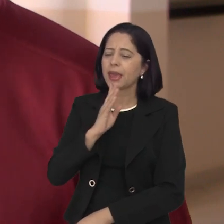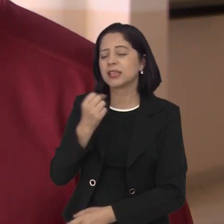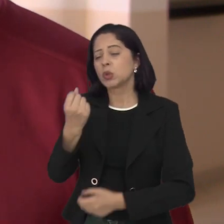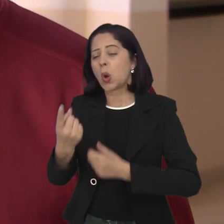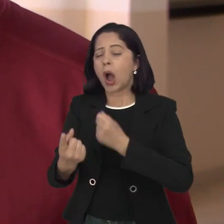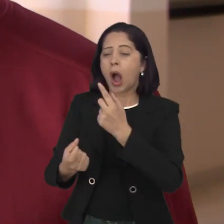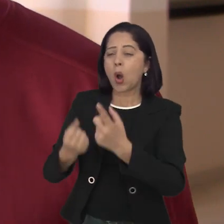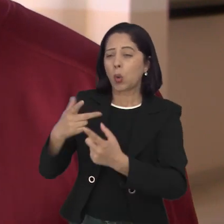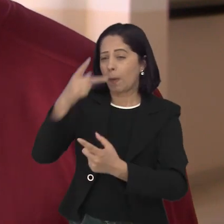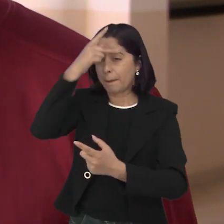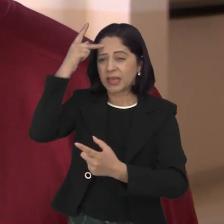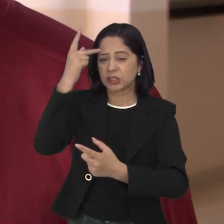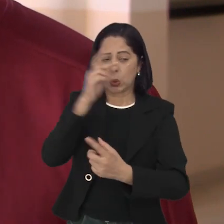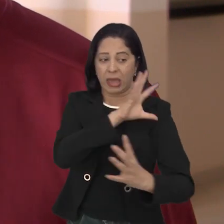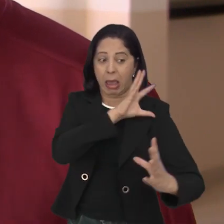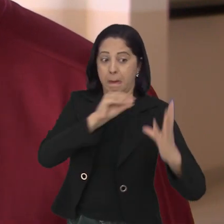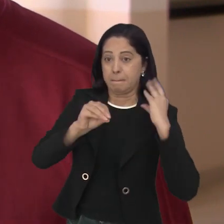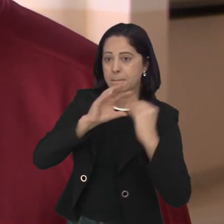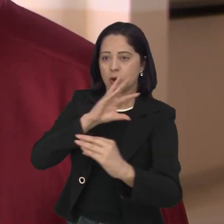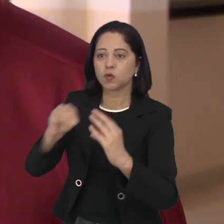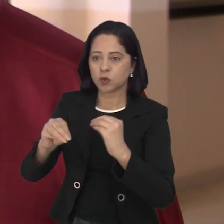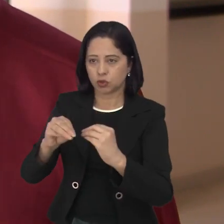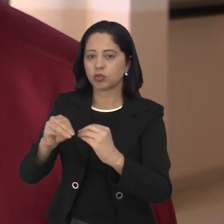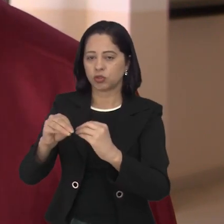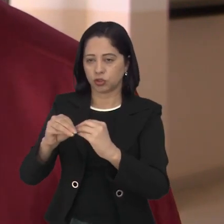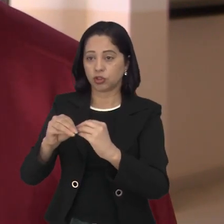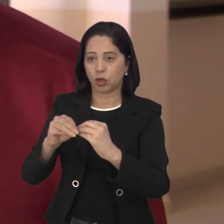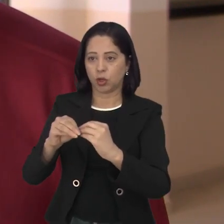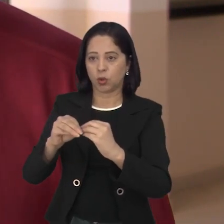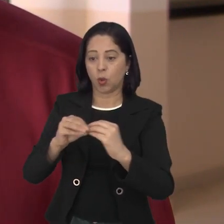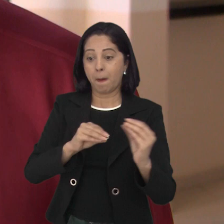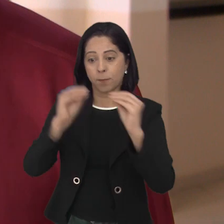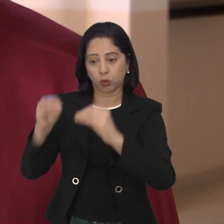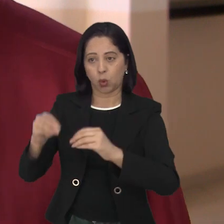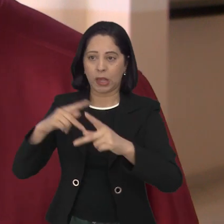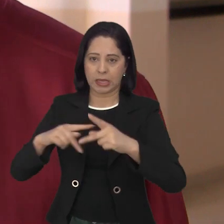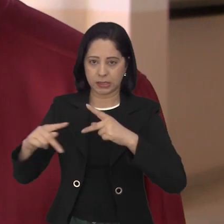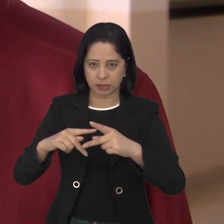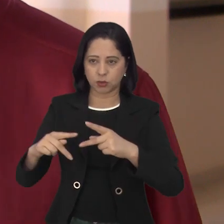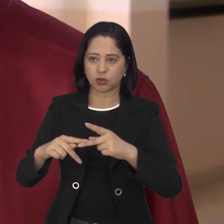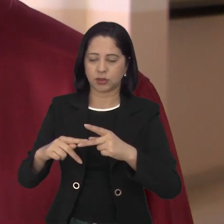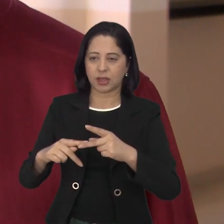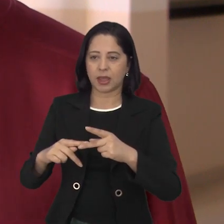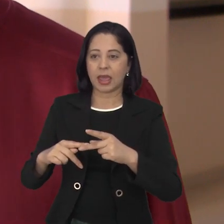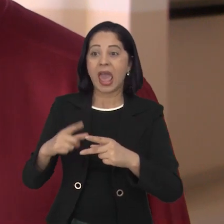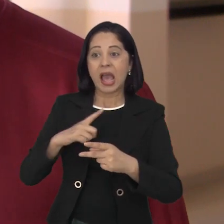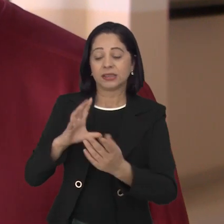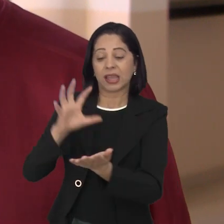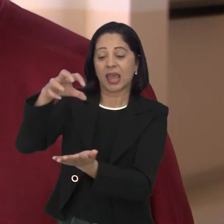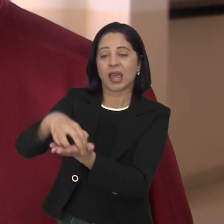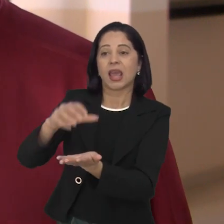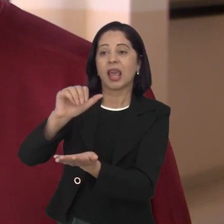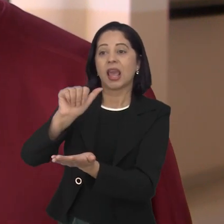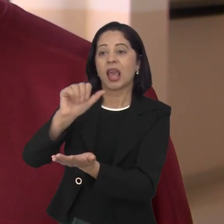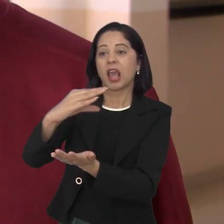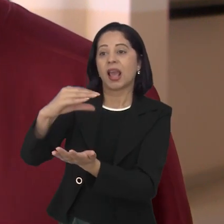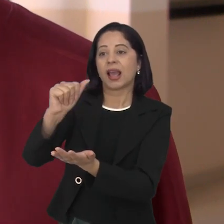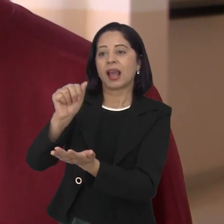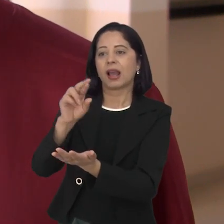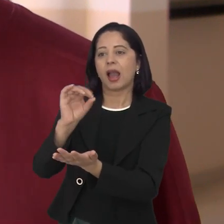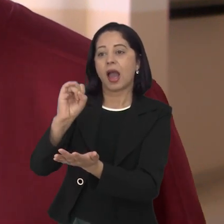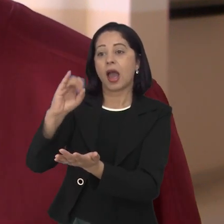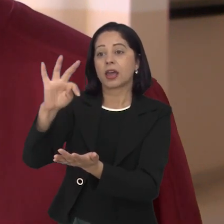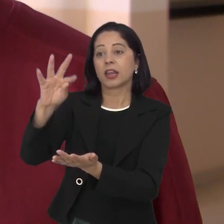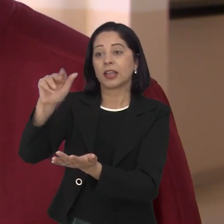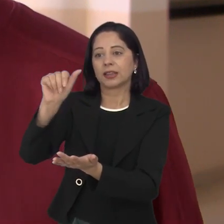em alguns casos de refugiados dentro de alguns programas específico tipo da Cáritas brasileiras nós já